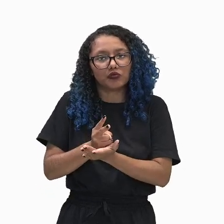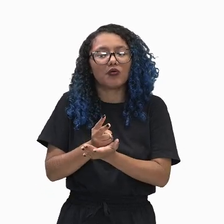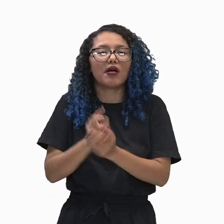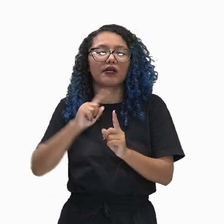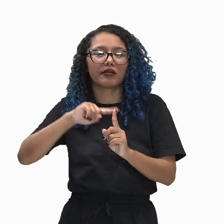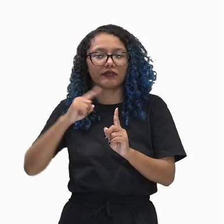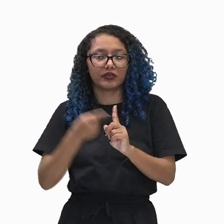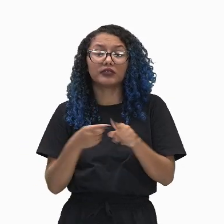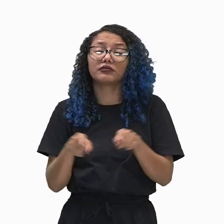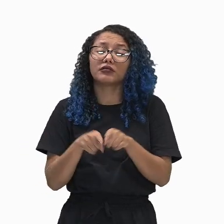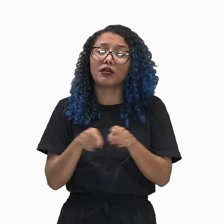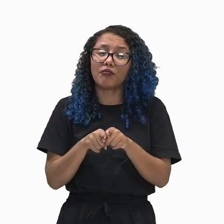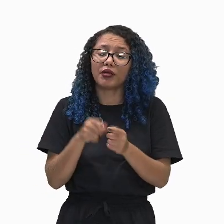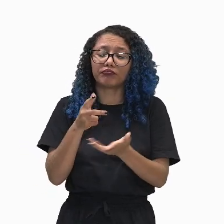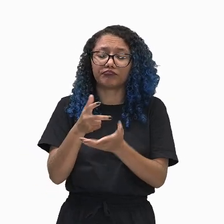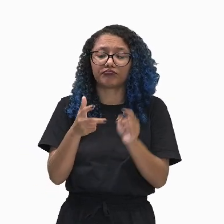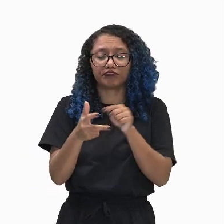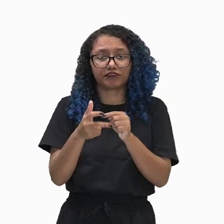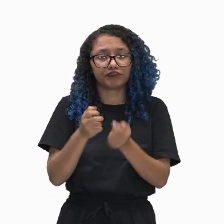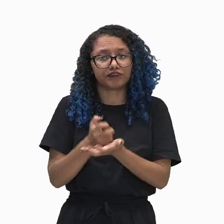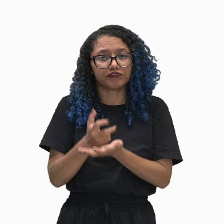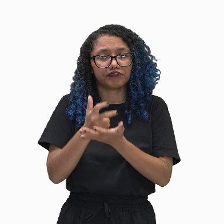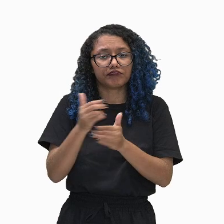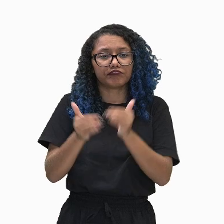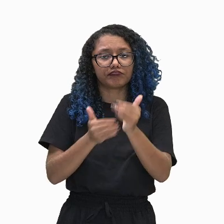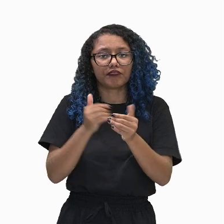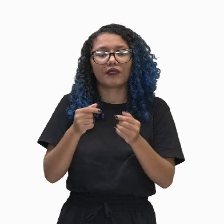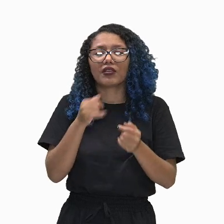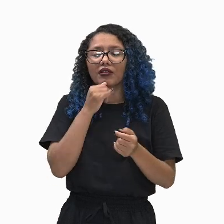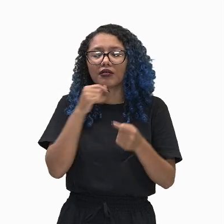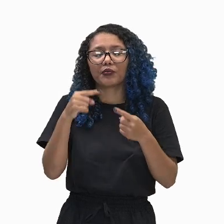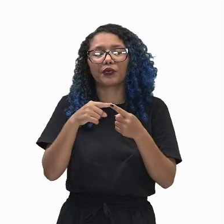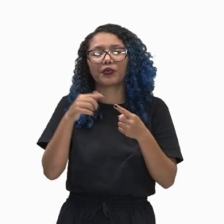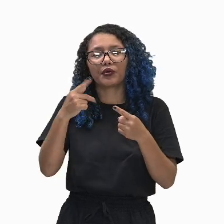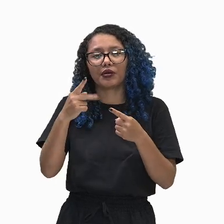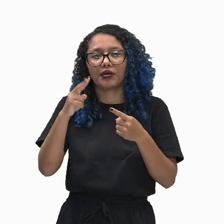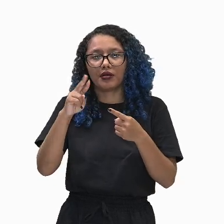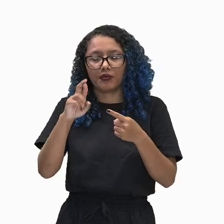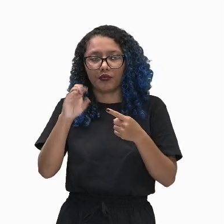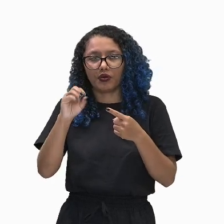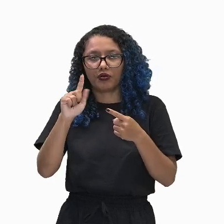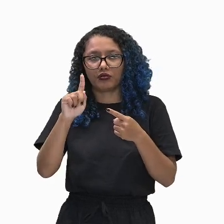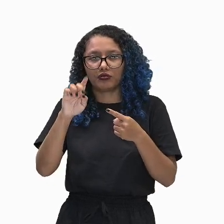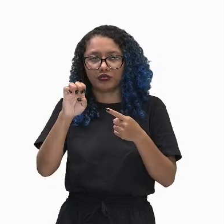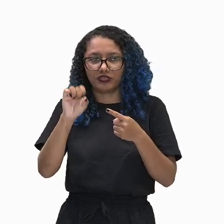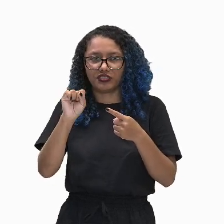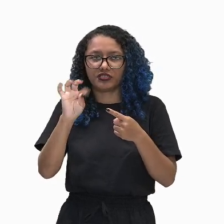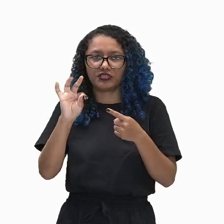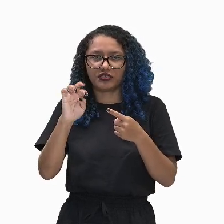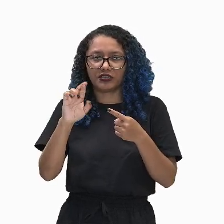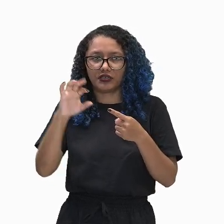desenvolvimento fetal, incluindo a progesterona, o estrogênio, a